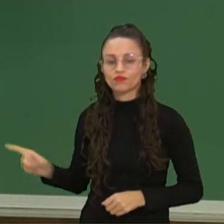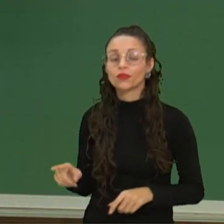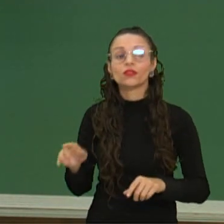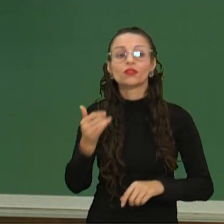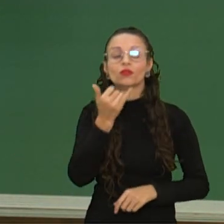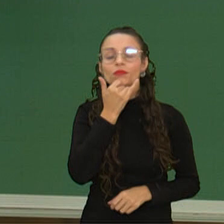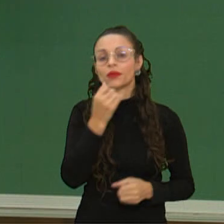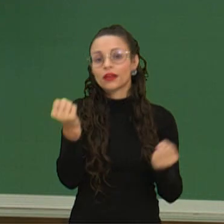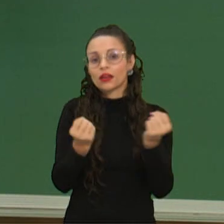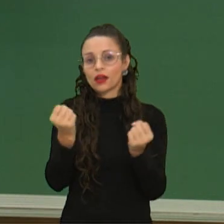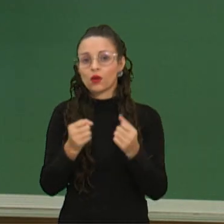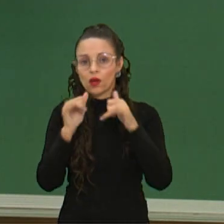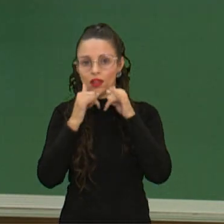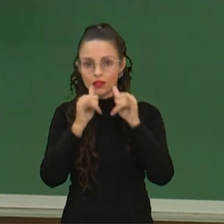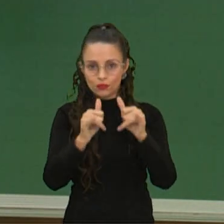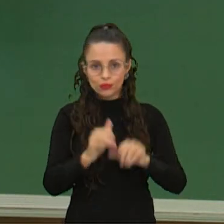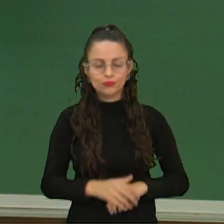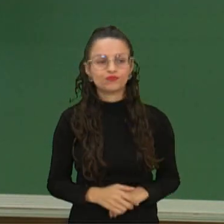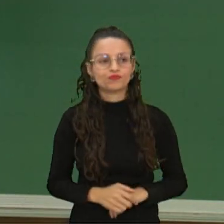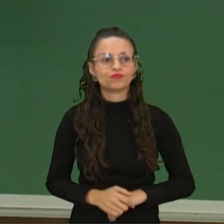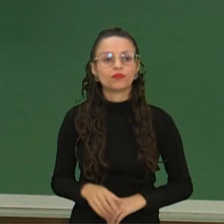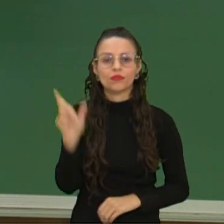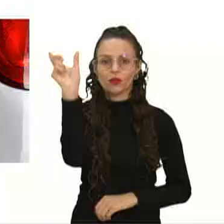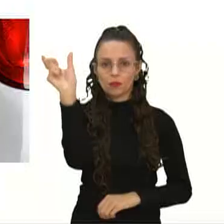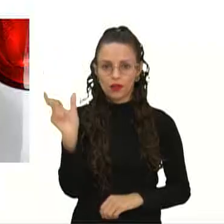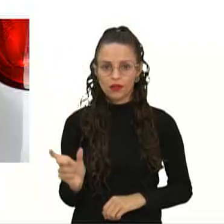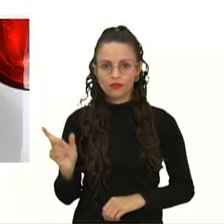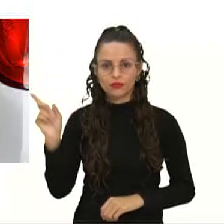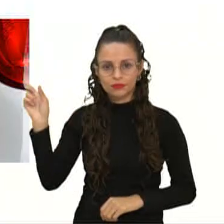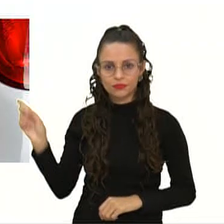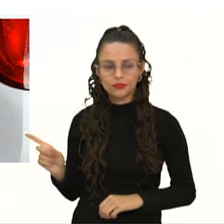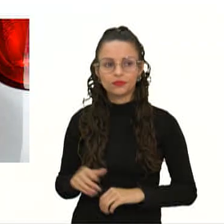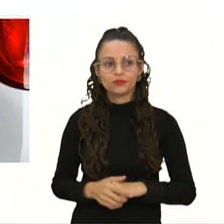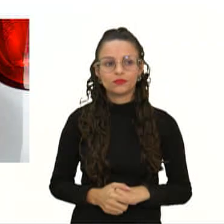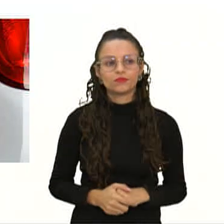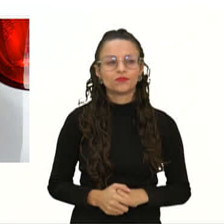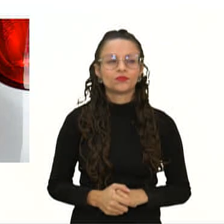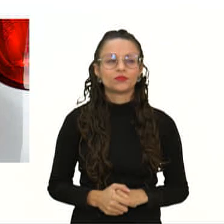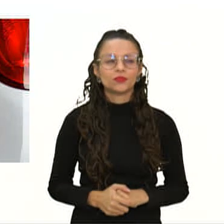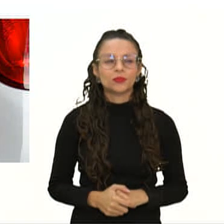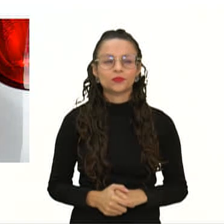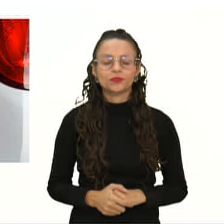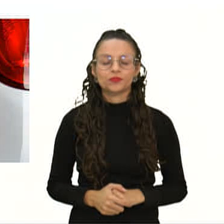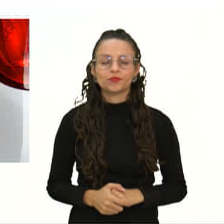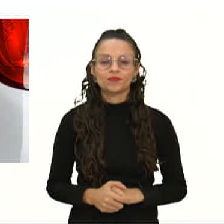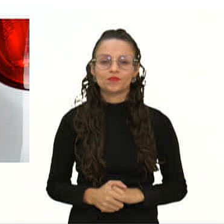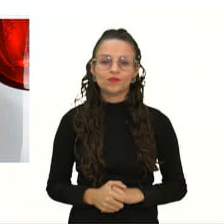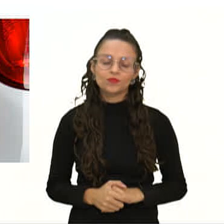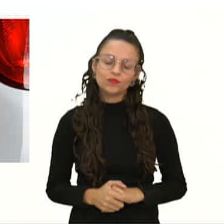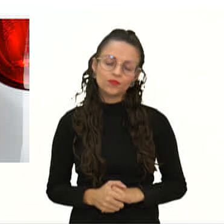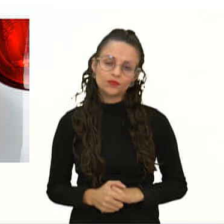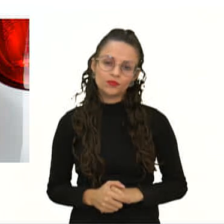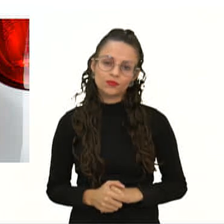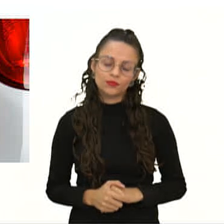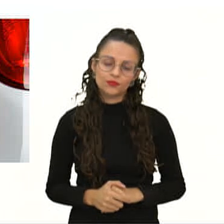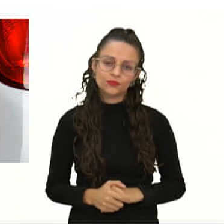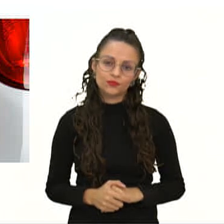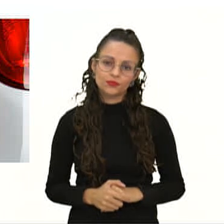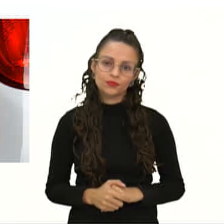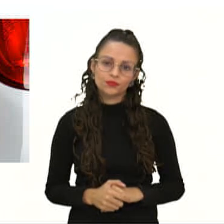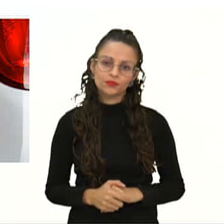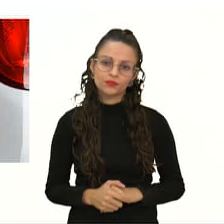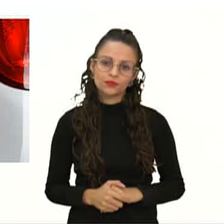elétrico, tá bom? Aqui as palavras são reduce water waste, eat the food you buy